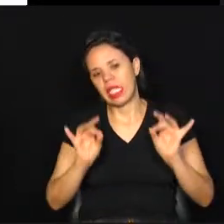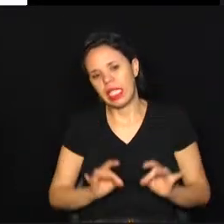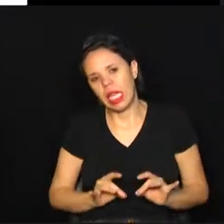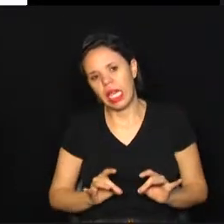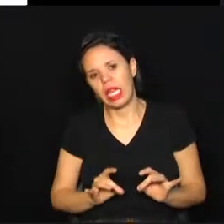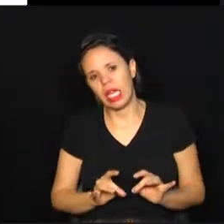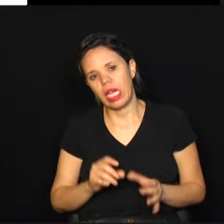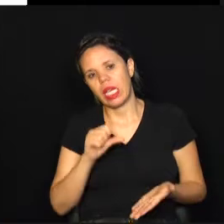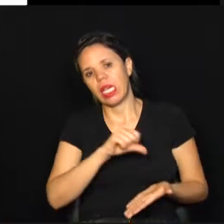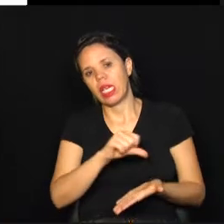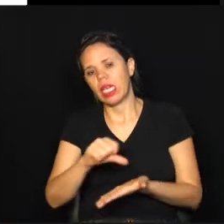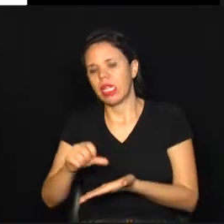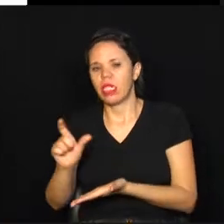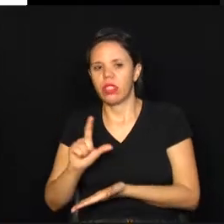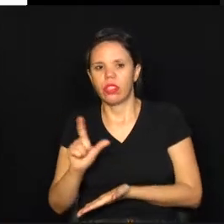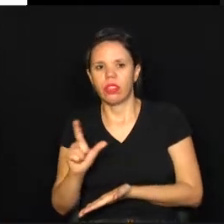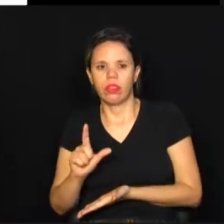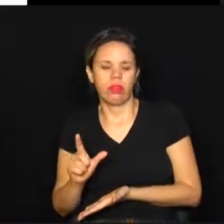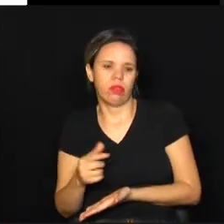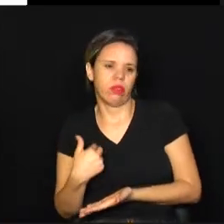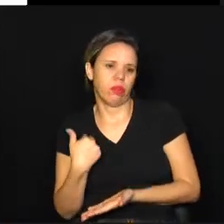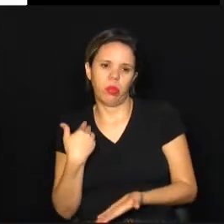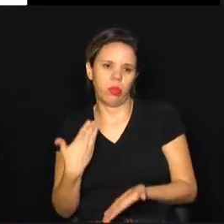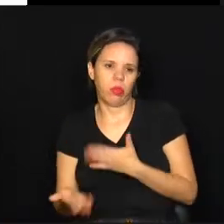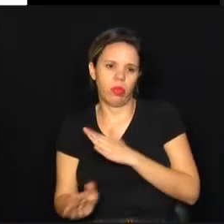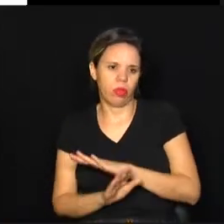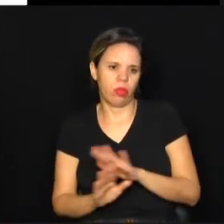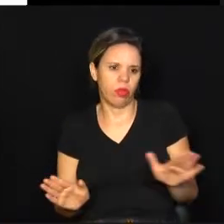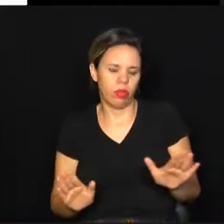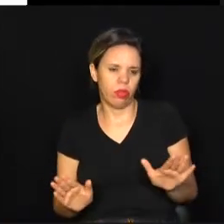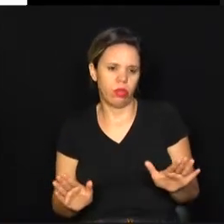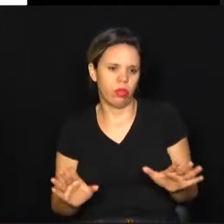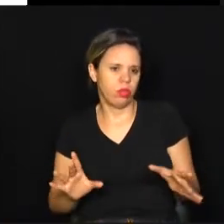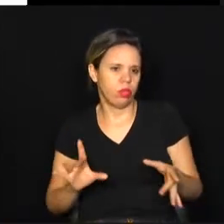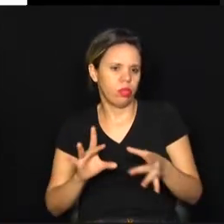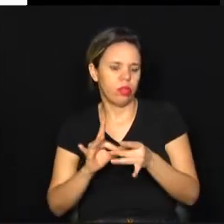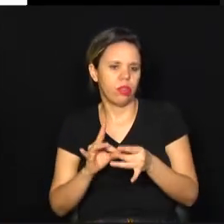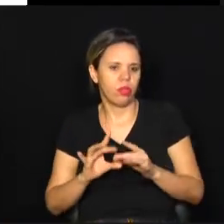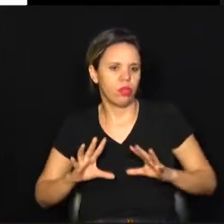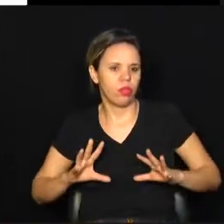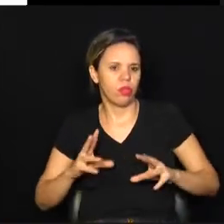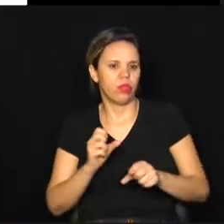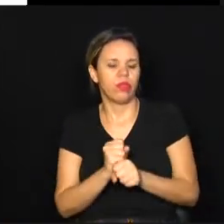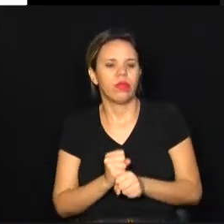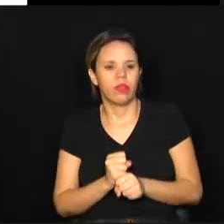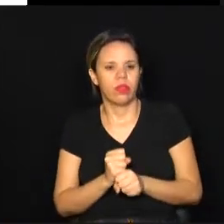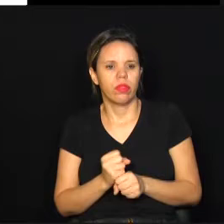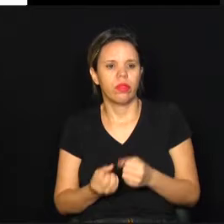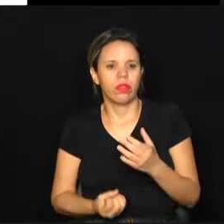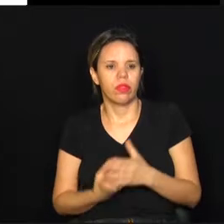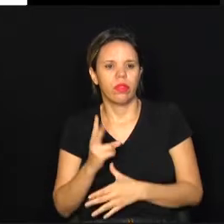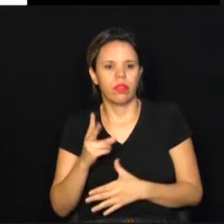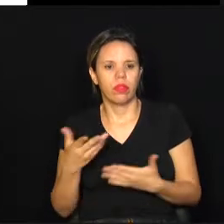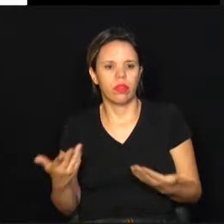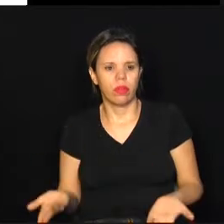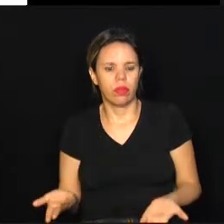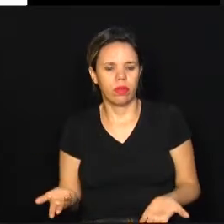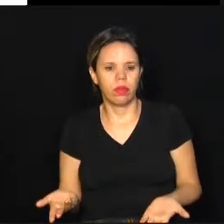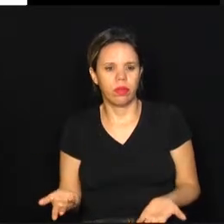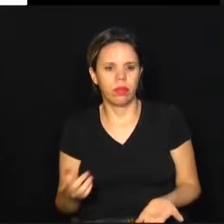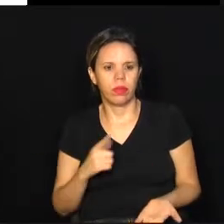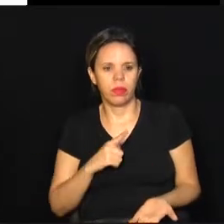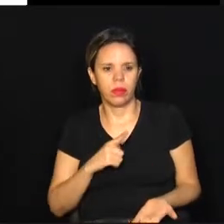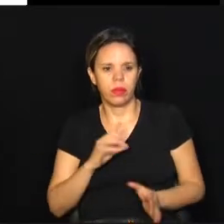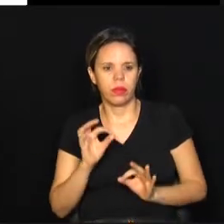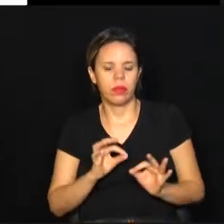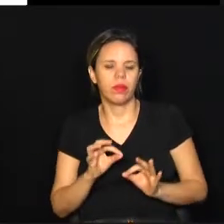aquela região. Claro que nunca podemos perder a relação da região com o todo, estou enfatizando isso o tempo todo aqui. Mas a gente tem um